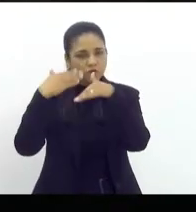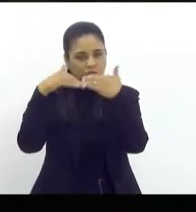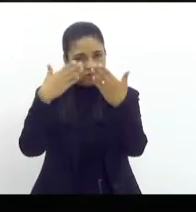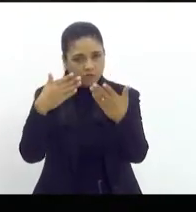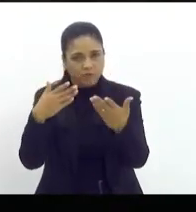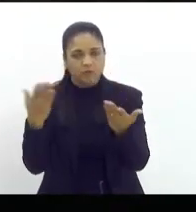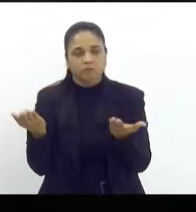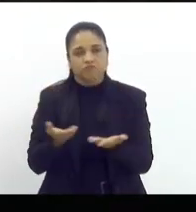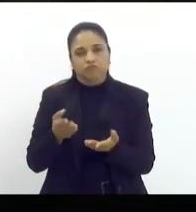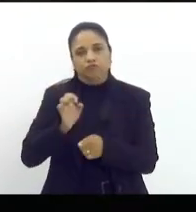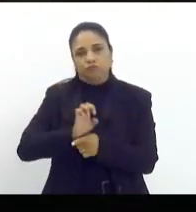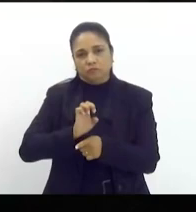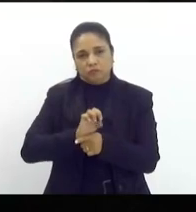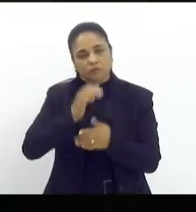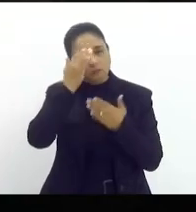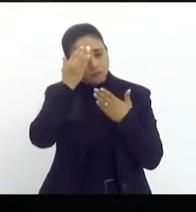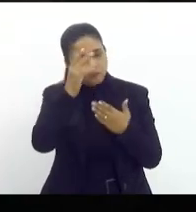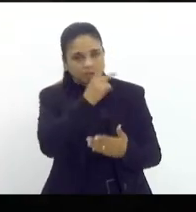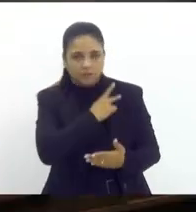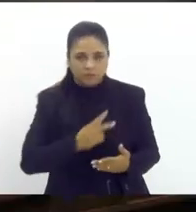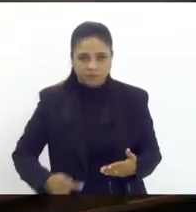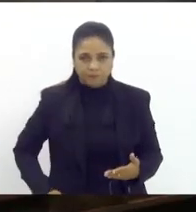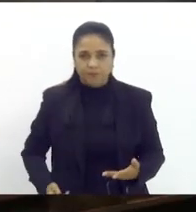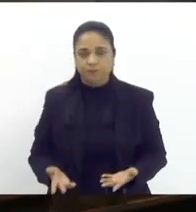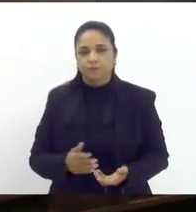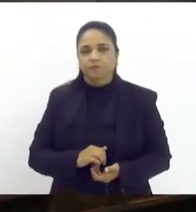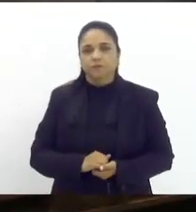do nosso estado muito obrigada Presidente